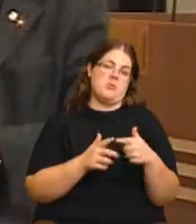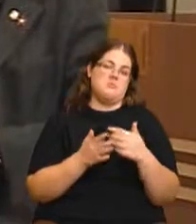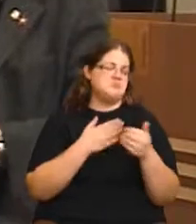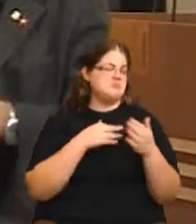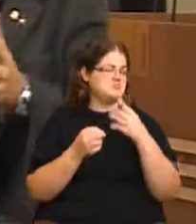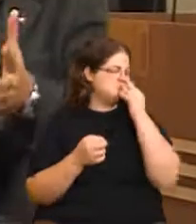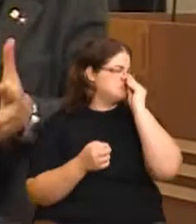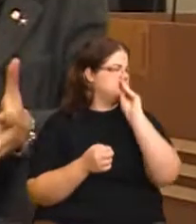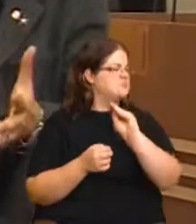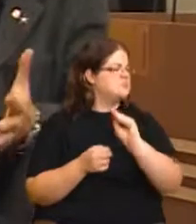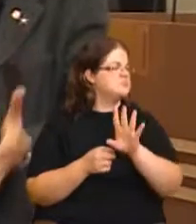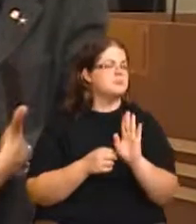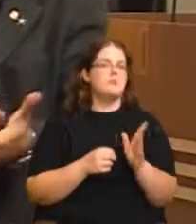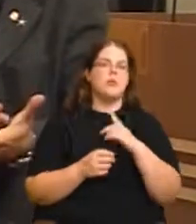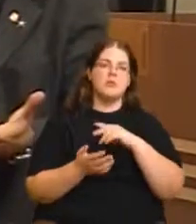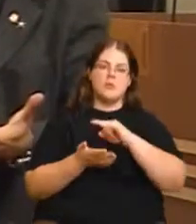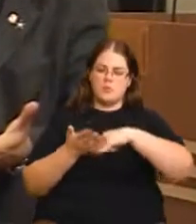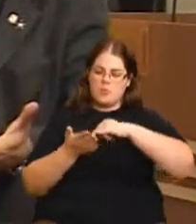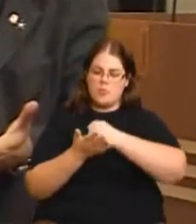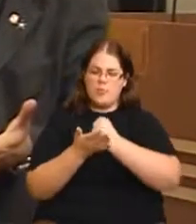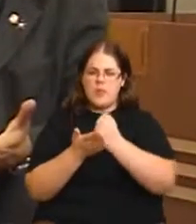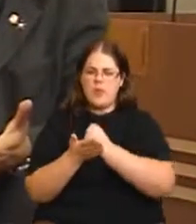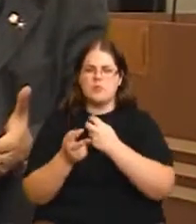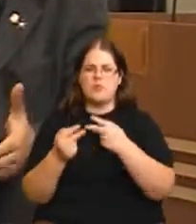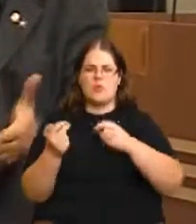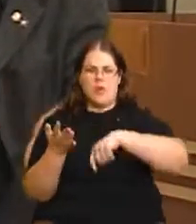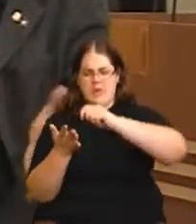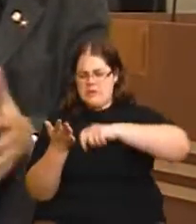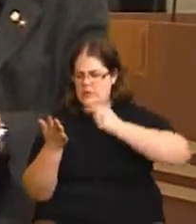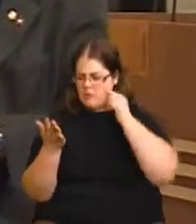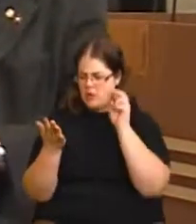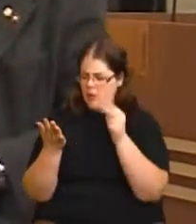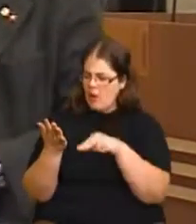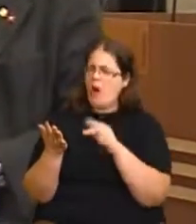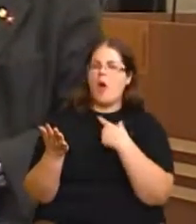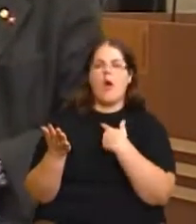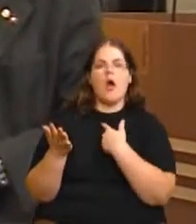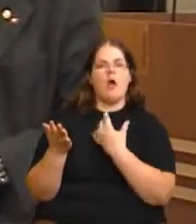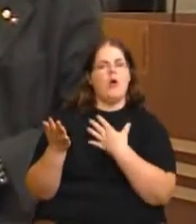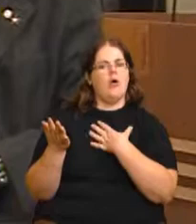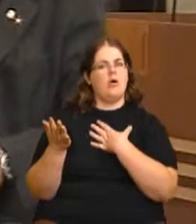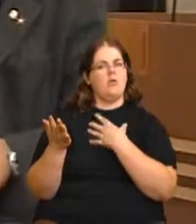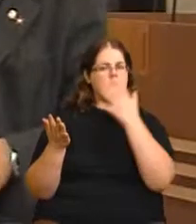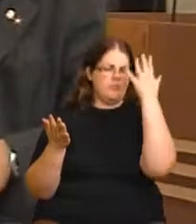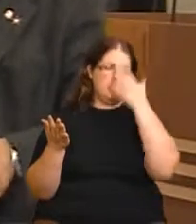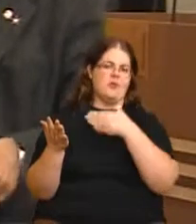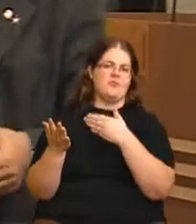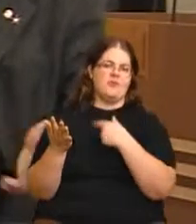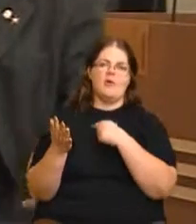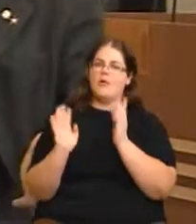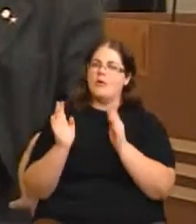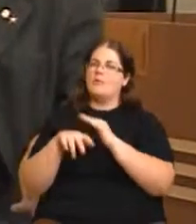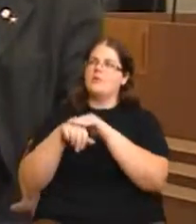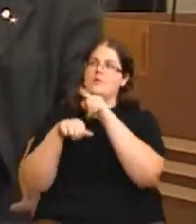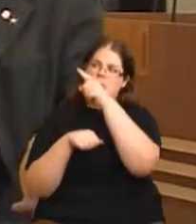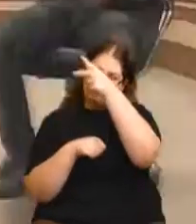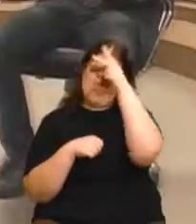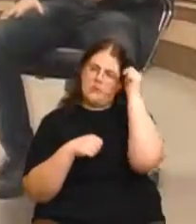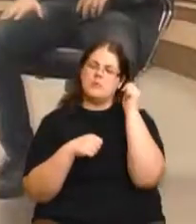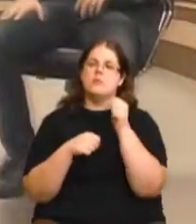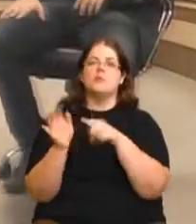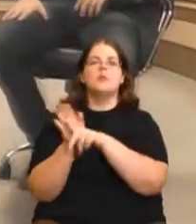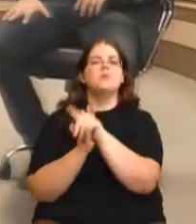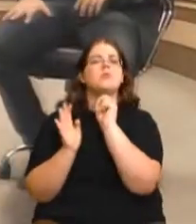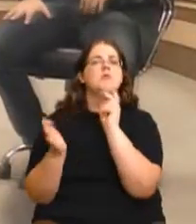está constatado e comprovado com documentos assinados. Agora nós vamos colher os depoimentos das pessoas da Prefeitura para saber o que realmente aconteceu. O que